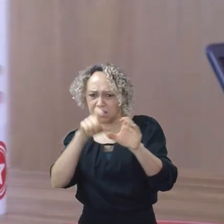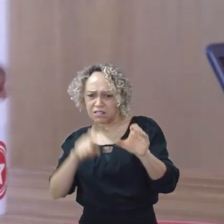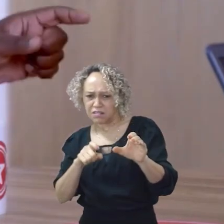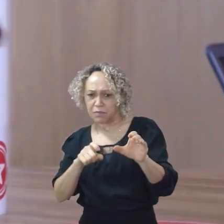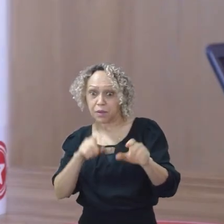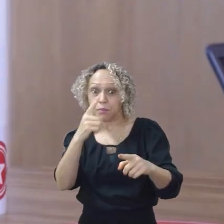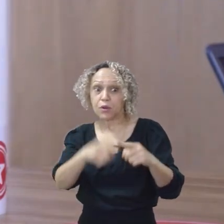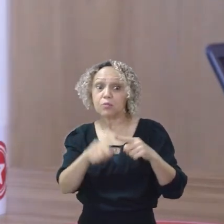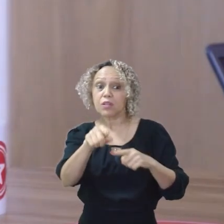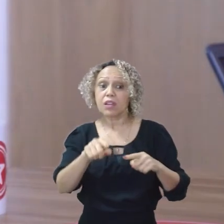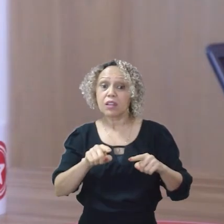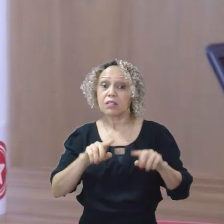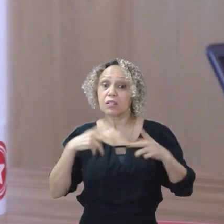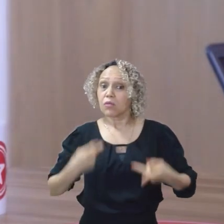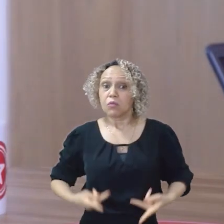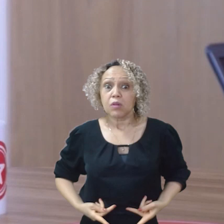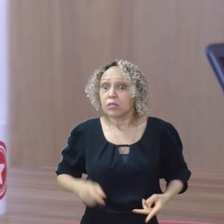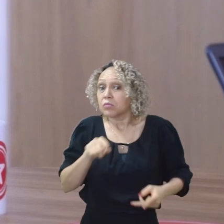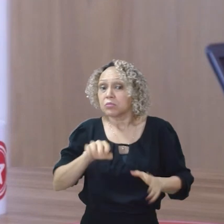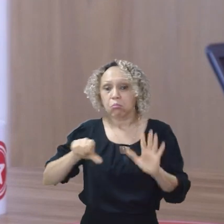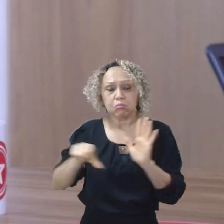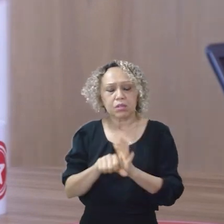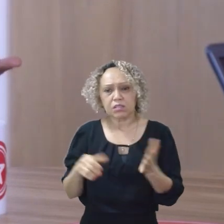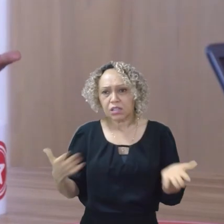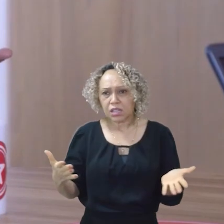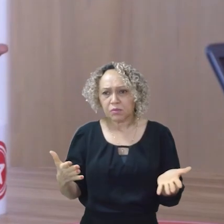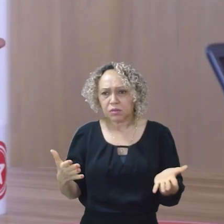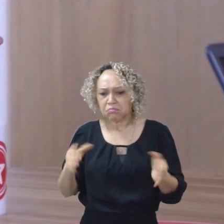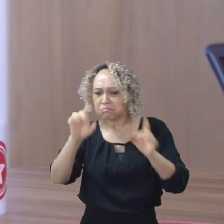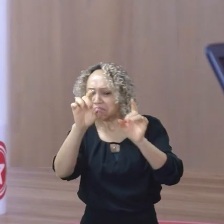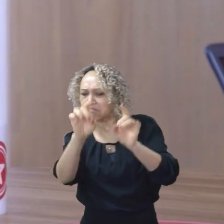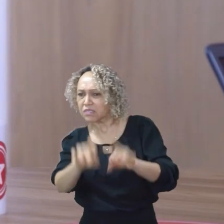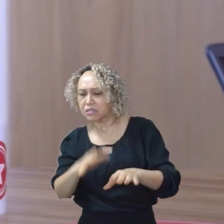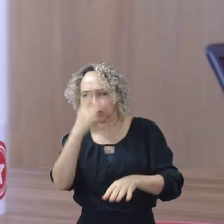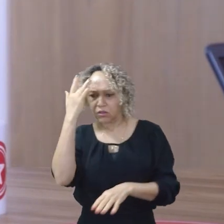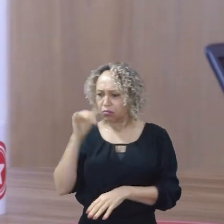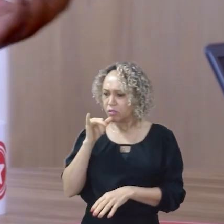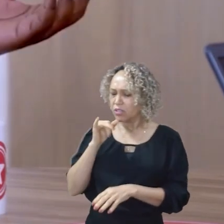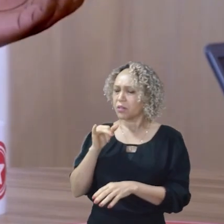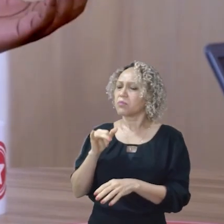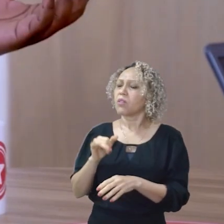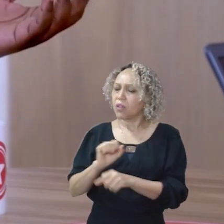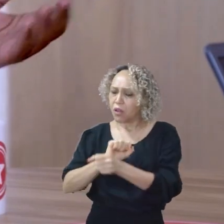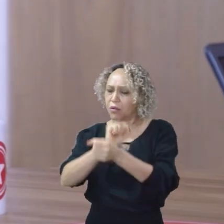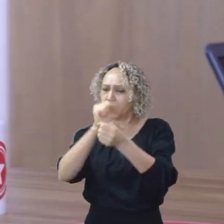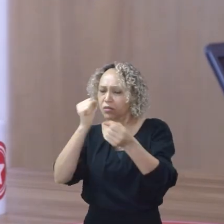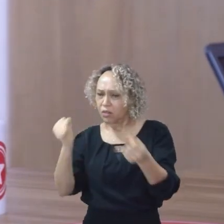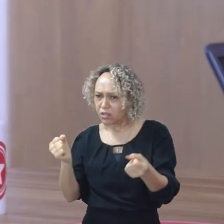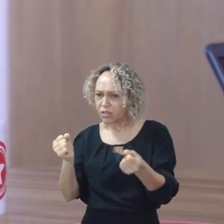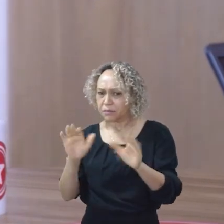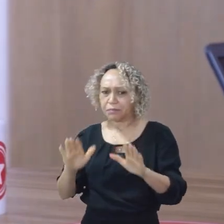uma pessoa e proibir ele de ser um ser humano é um crime. Porque ele desampara, a pessoa sai, mas sai